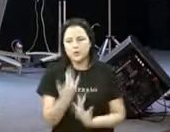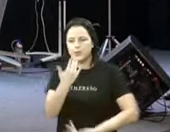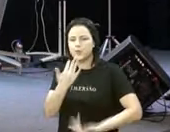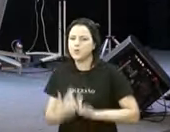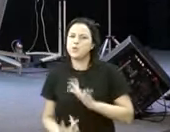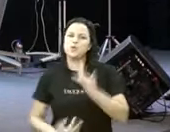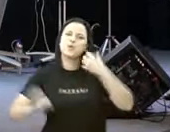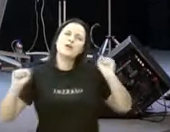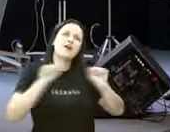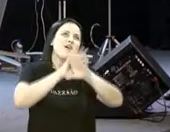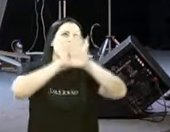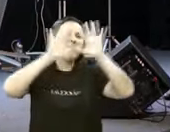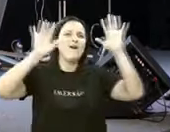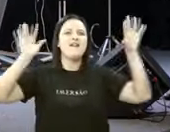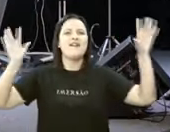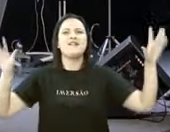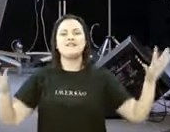oh glória.